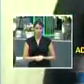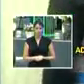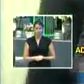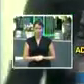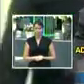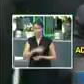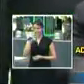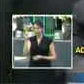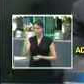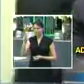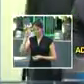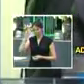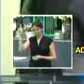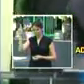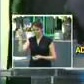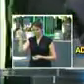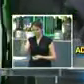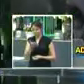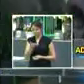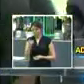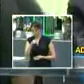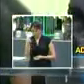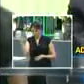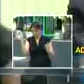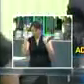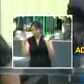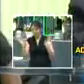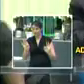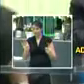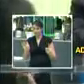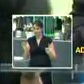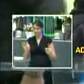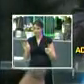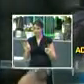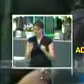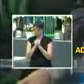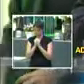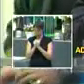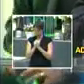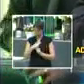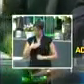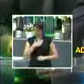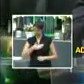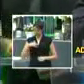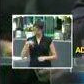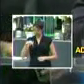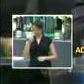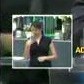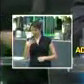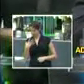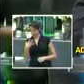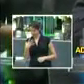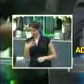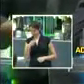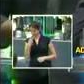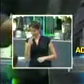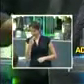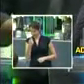Paz do Senhor, irmãos. Você está feliz? Está gostoso o culto, né?